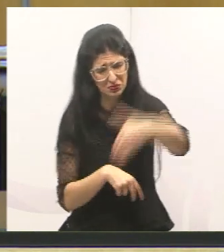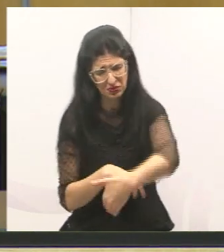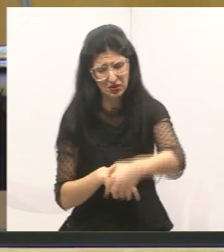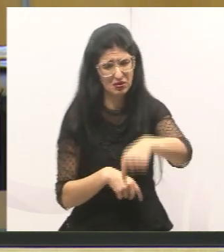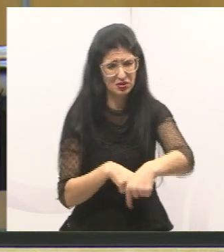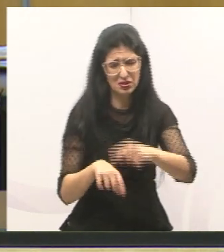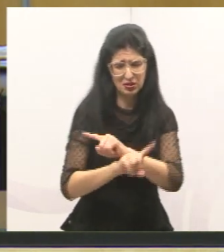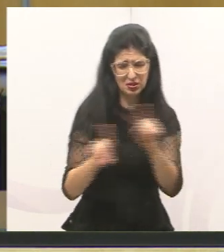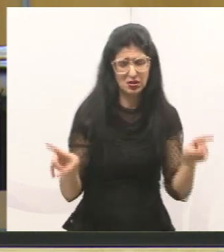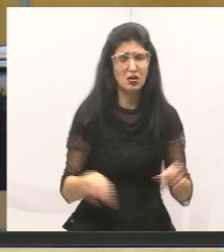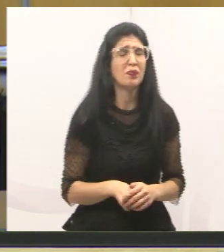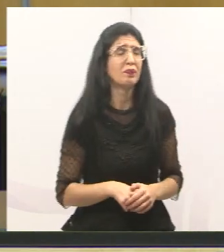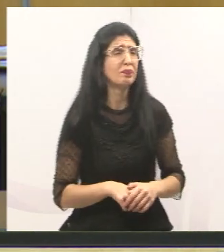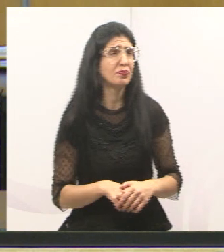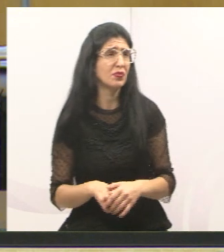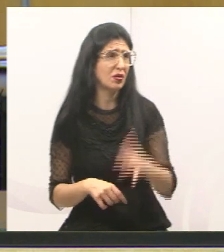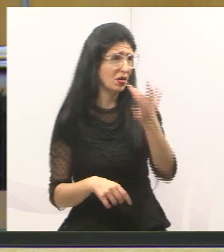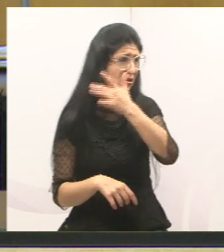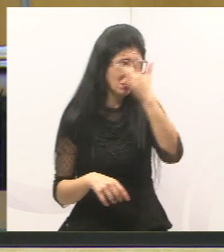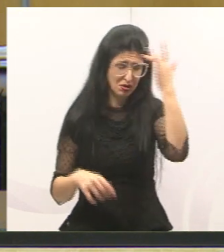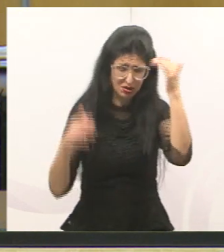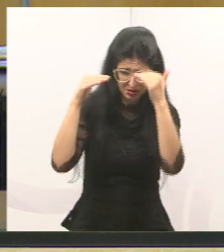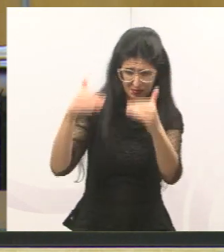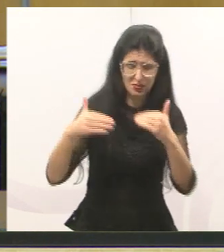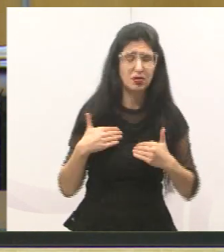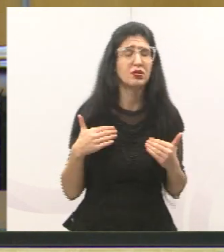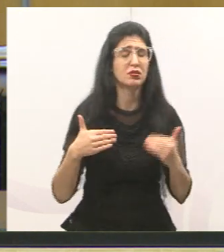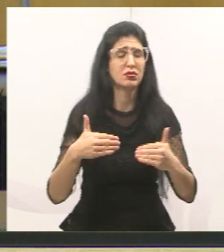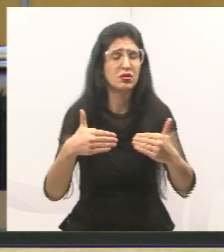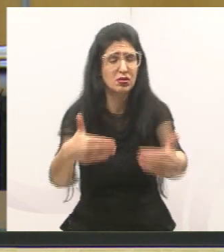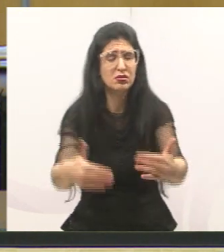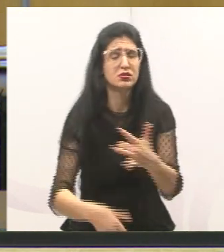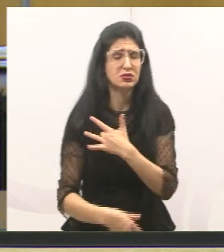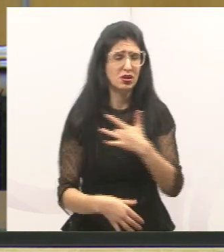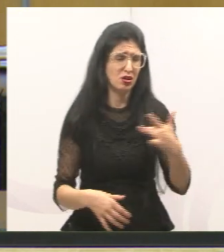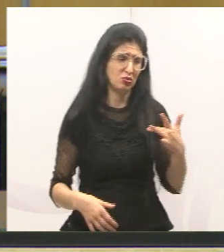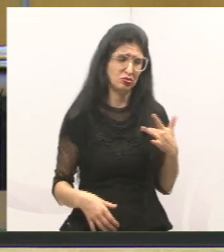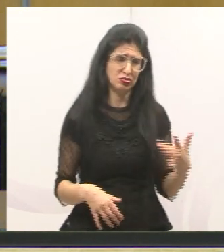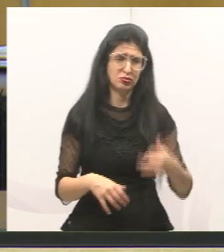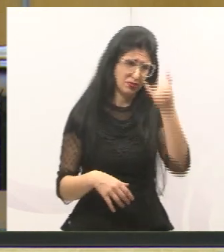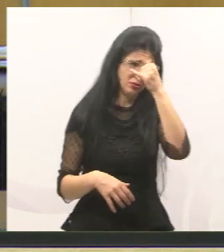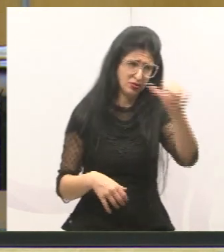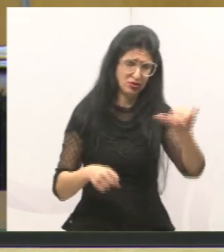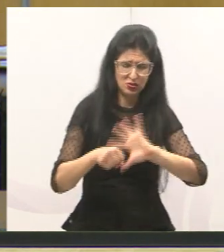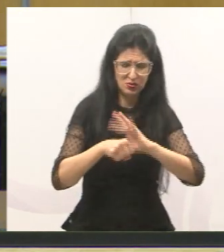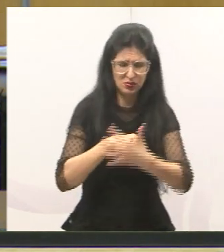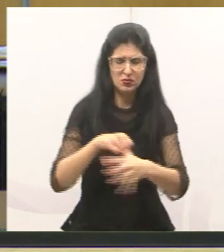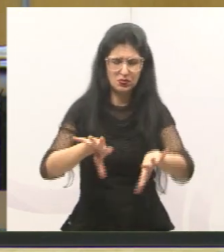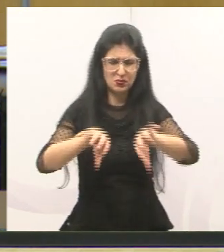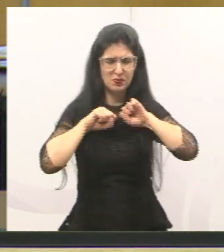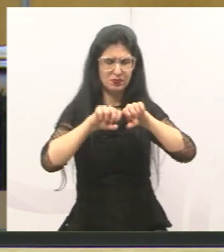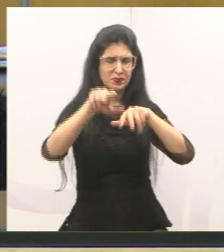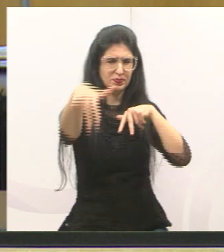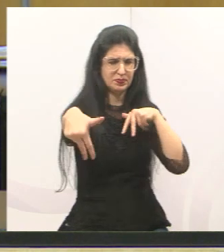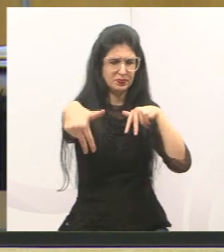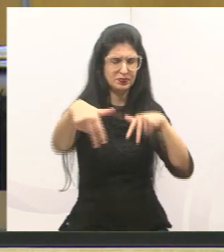recomendações por parte das autoridades sanitárias acerca da necessária observância do distanciamento